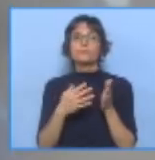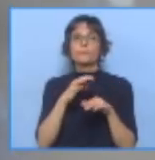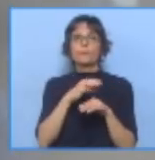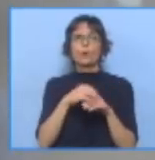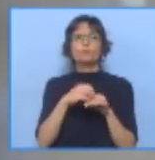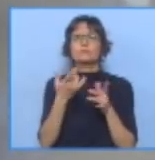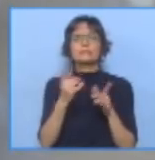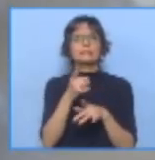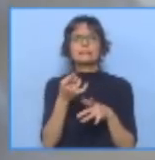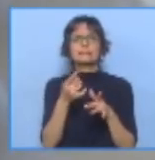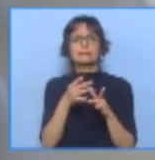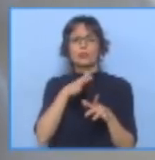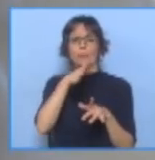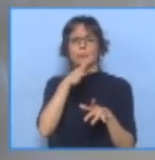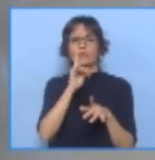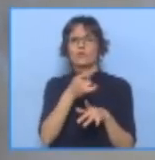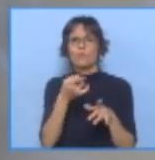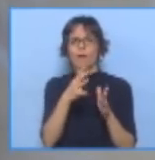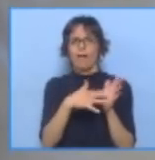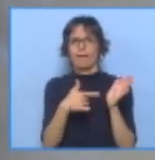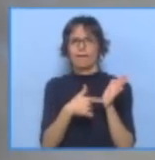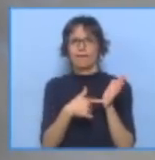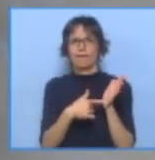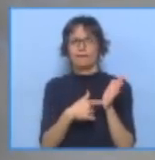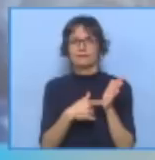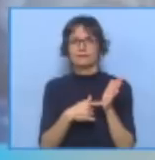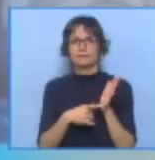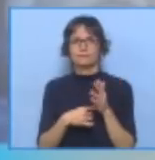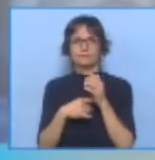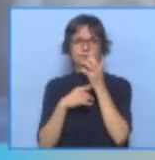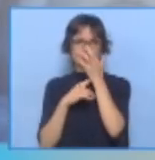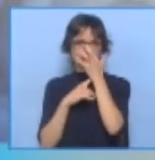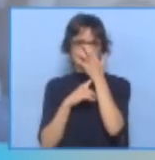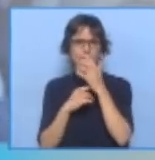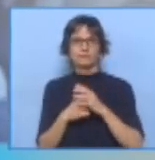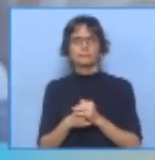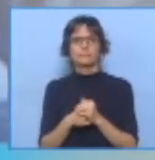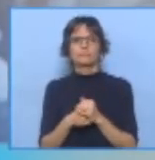que mensagem traduz para os dias de hoje esta parábola? Bem,